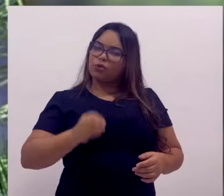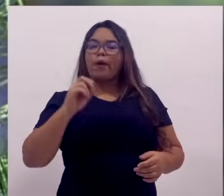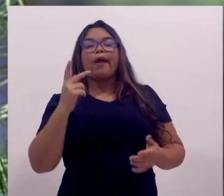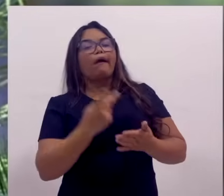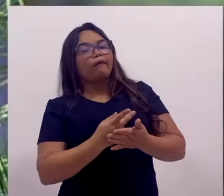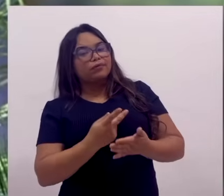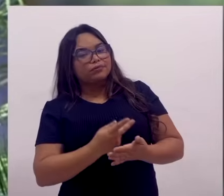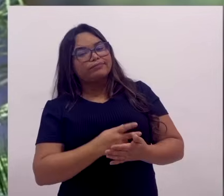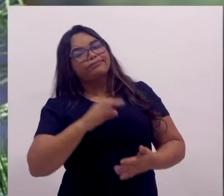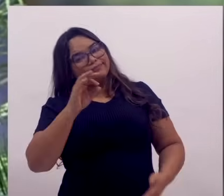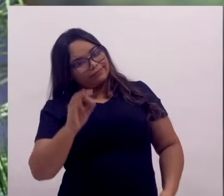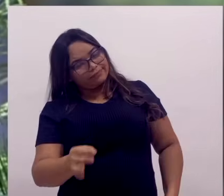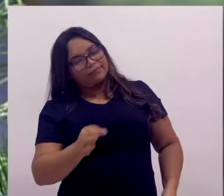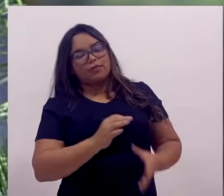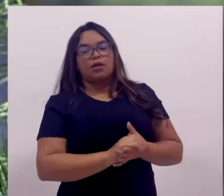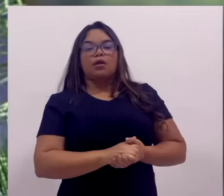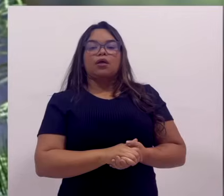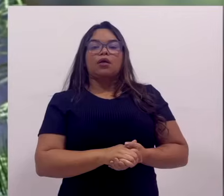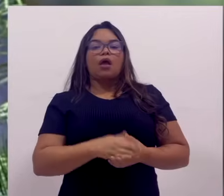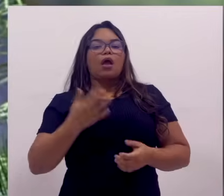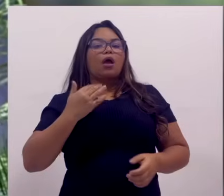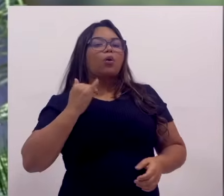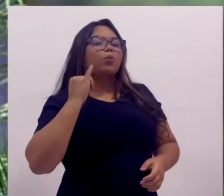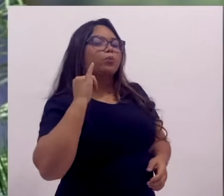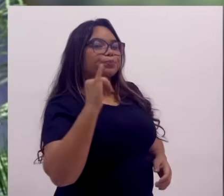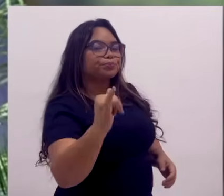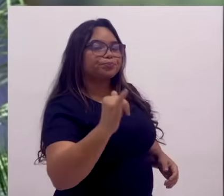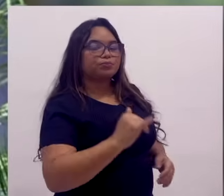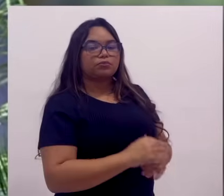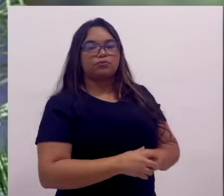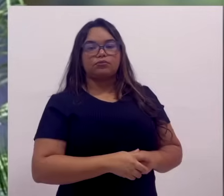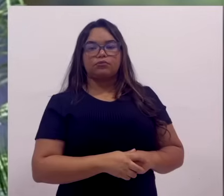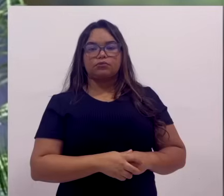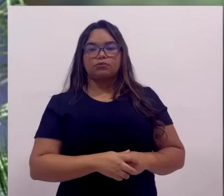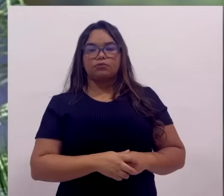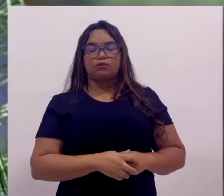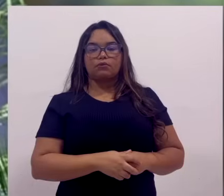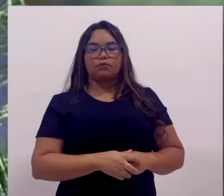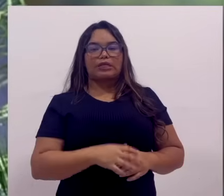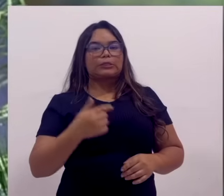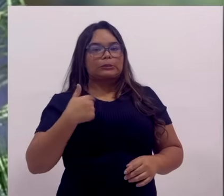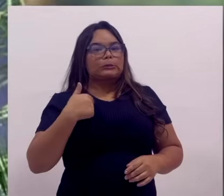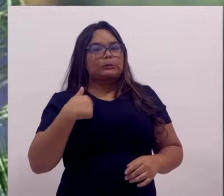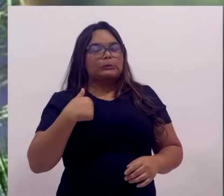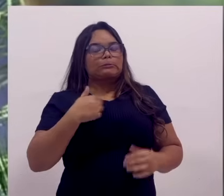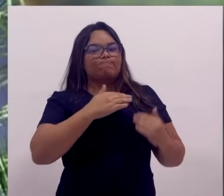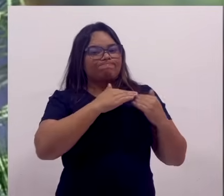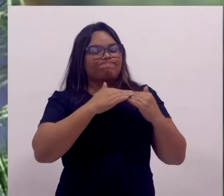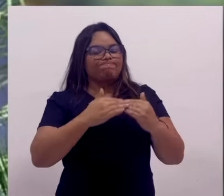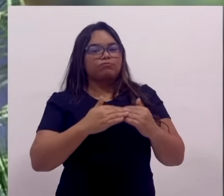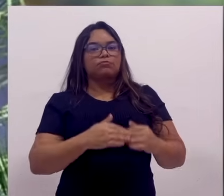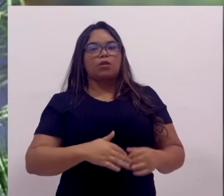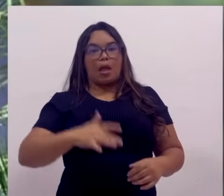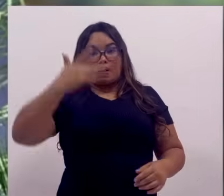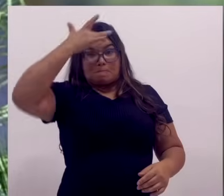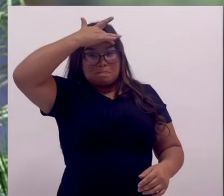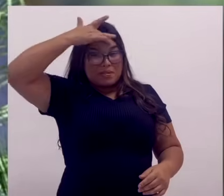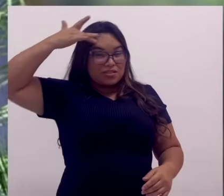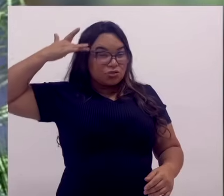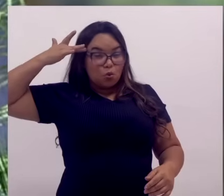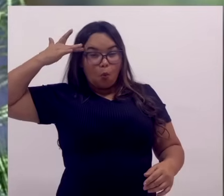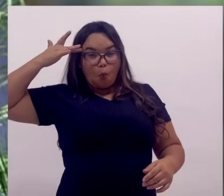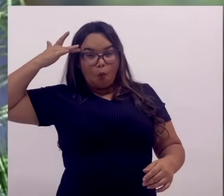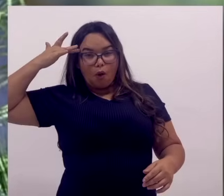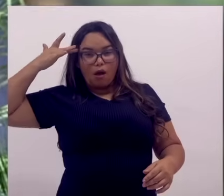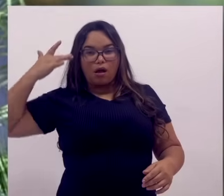errado? E vai ser desse jeito. E eu quero lhes dizer algo. Ninguém, e eu vou dizer